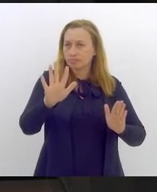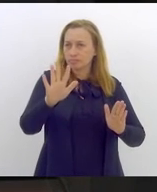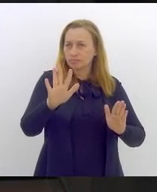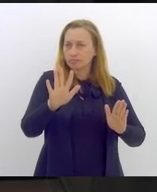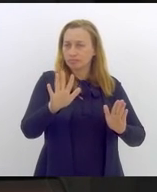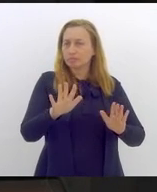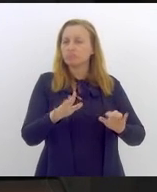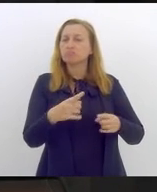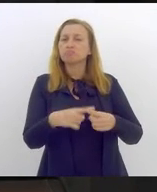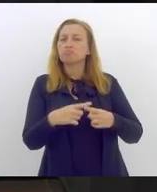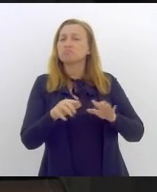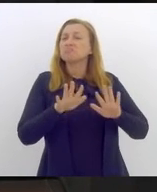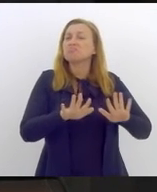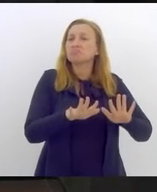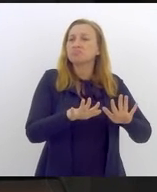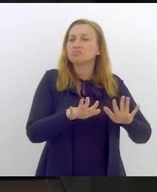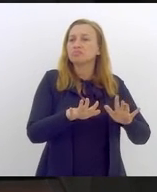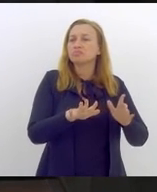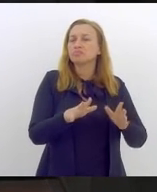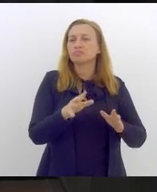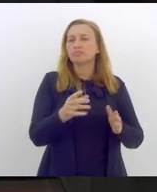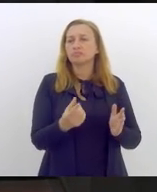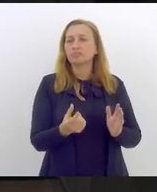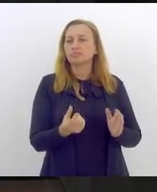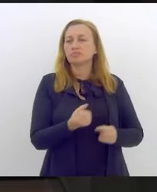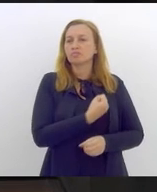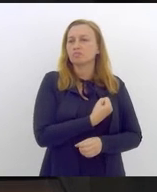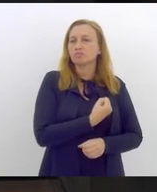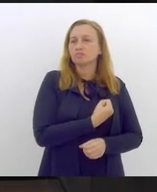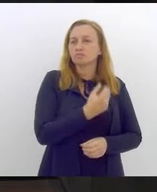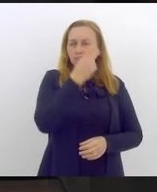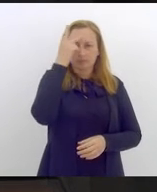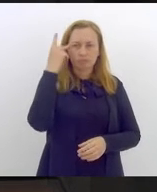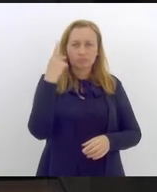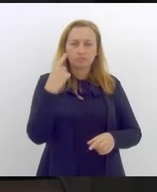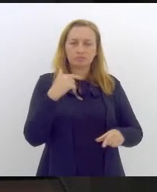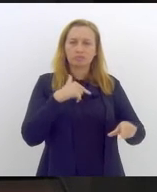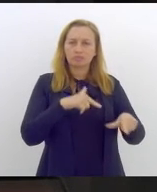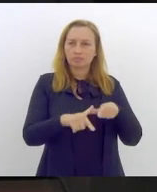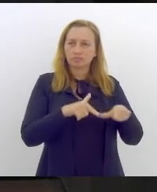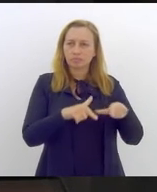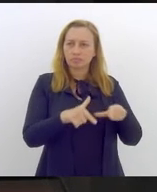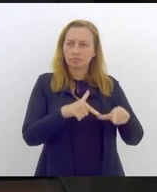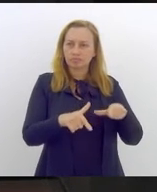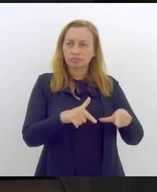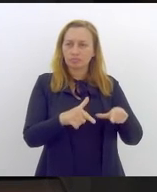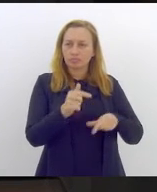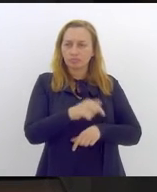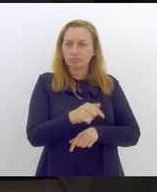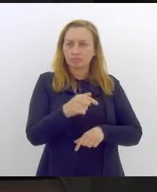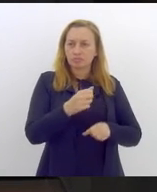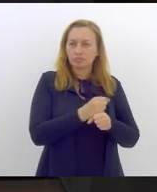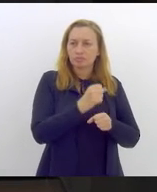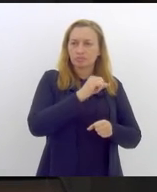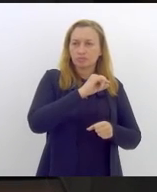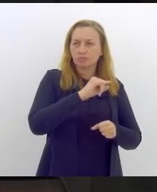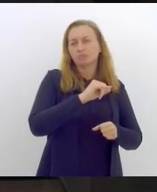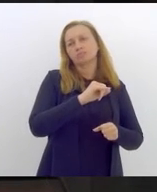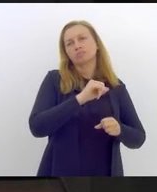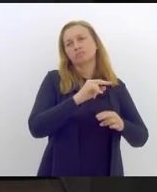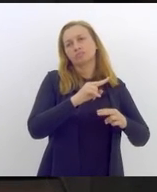esse porém a taxa de desemprego aqui em Julho de junho de 22 bateu